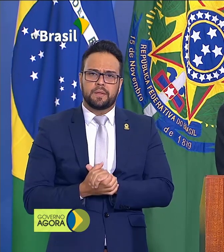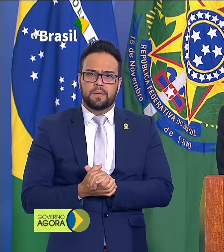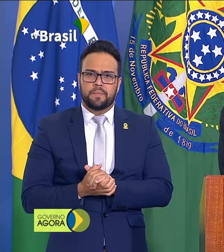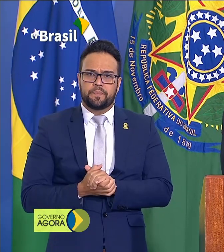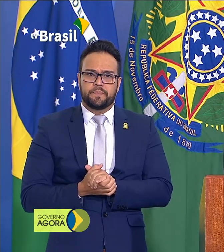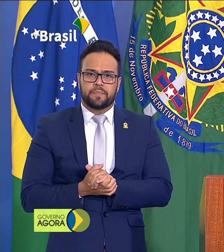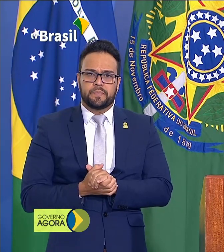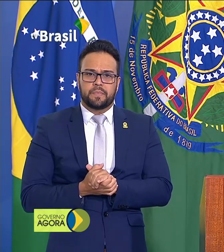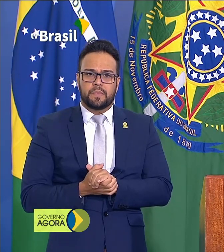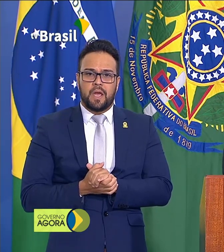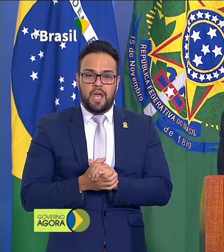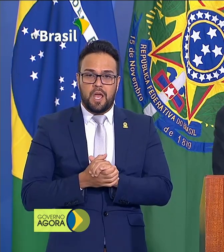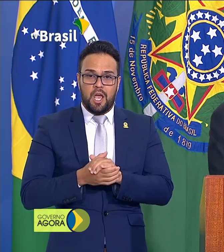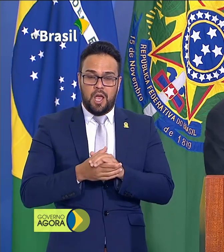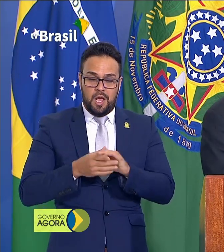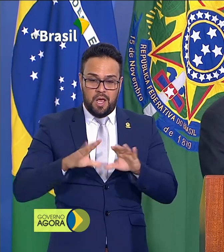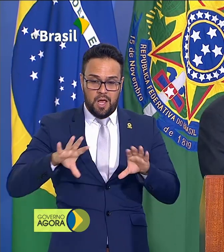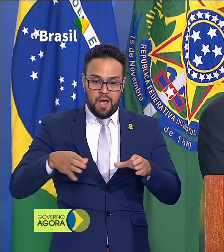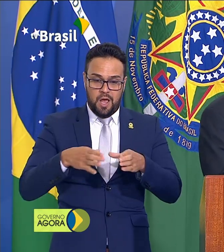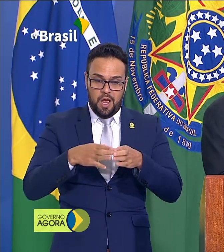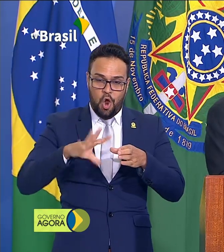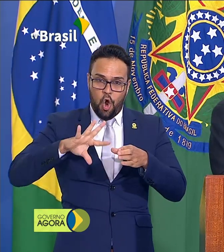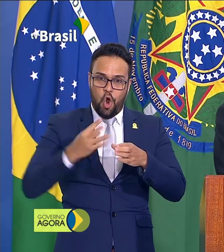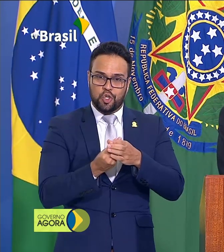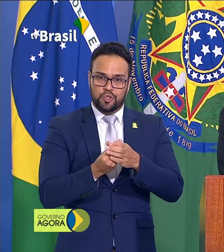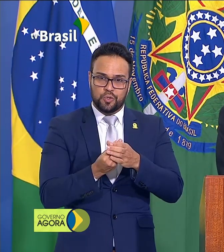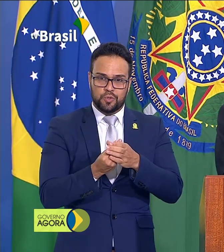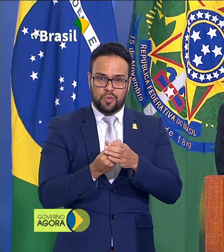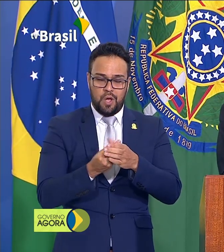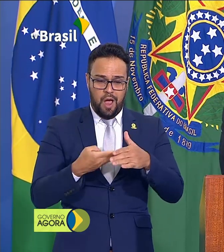conjunto de hábitos, crenças e conhecimentos.